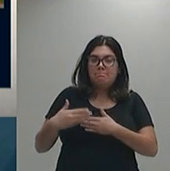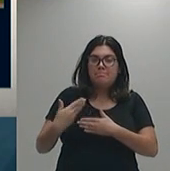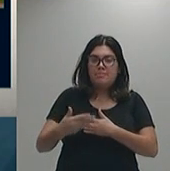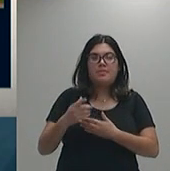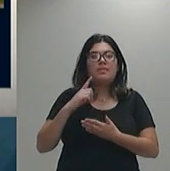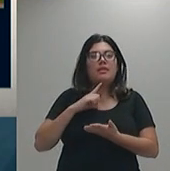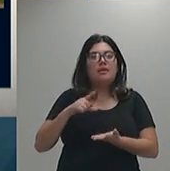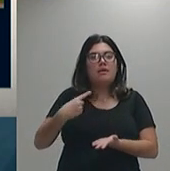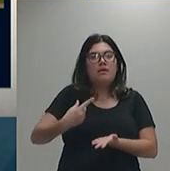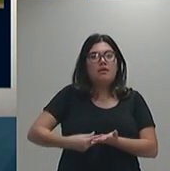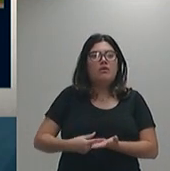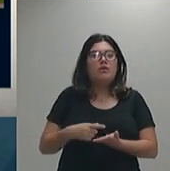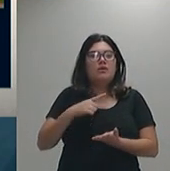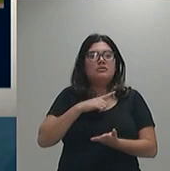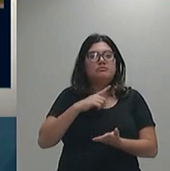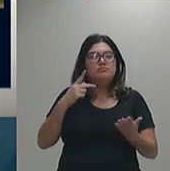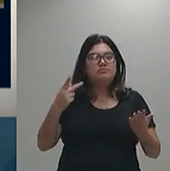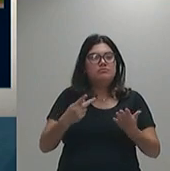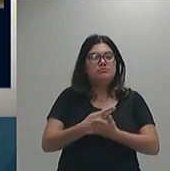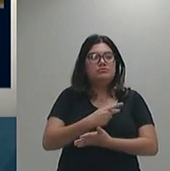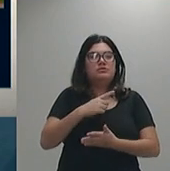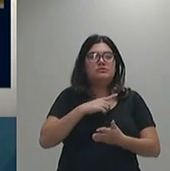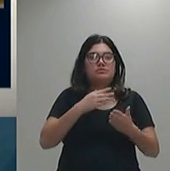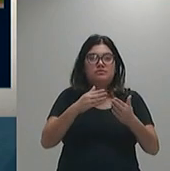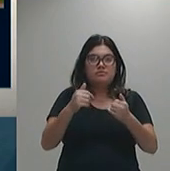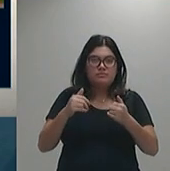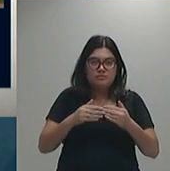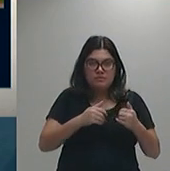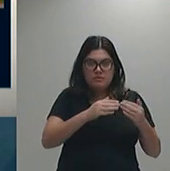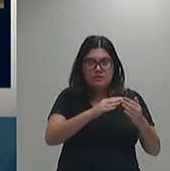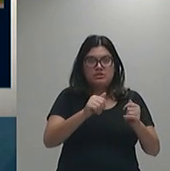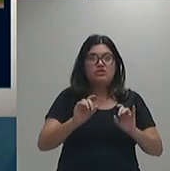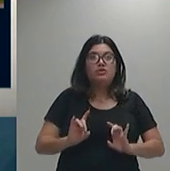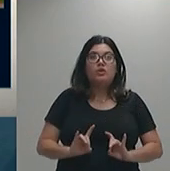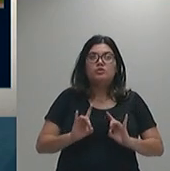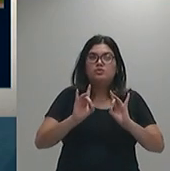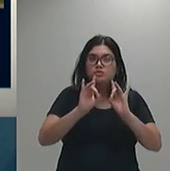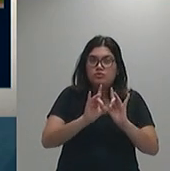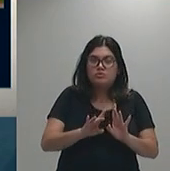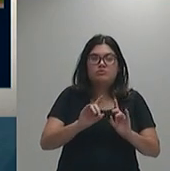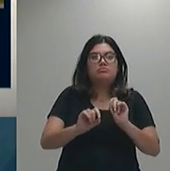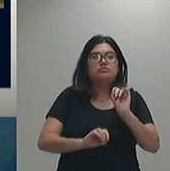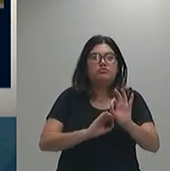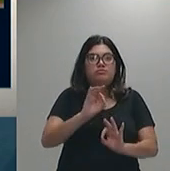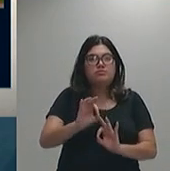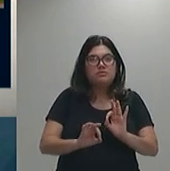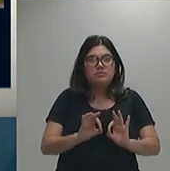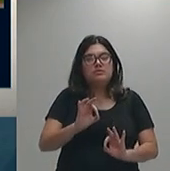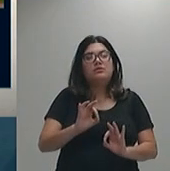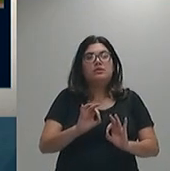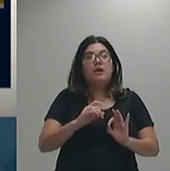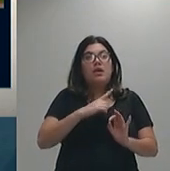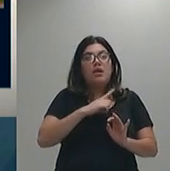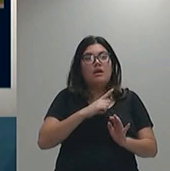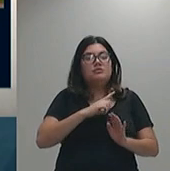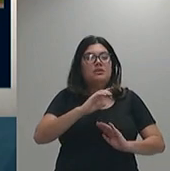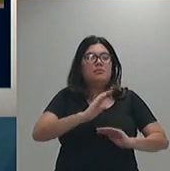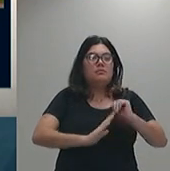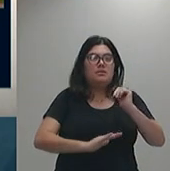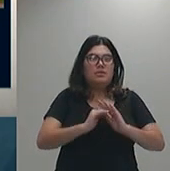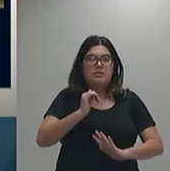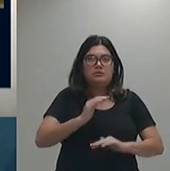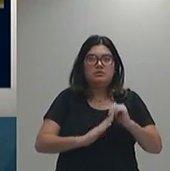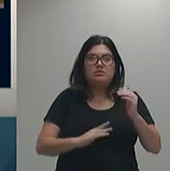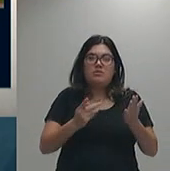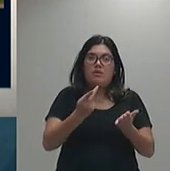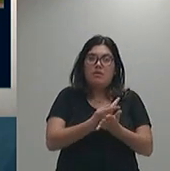que a causa de pedir na ação rescisória é apenas e Justamente a suposta aplicação equivocada